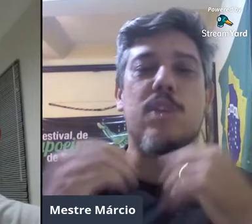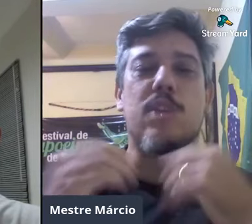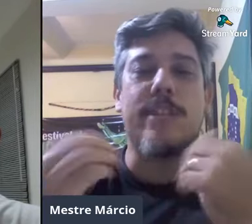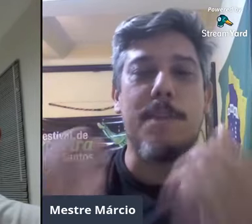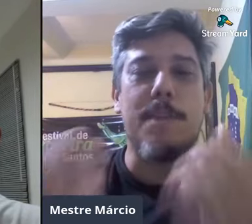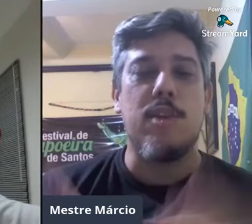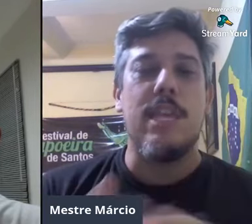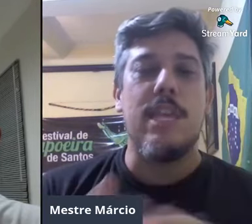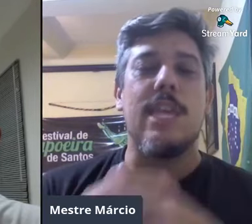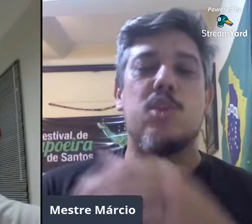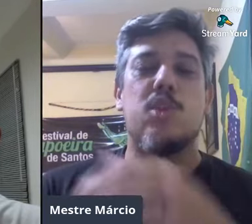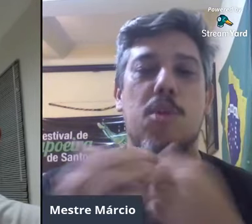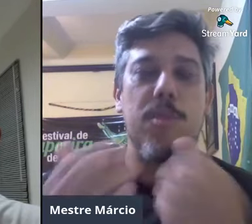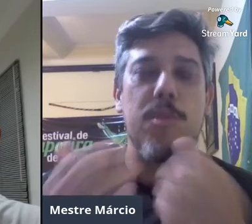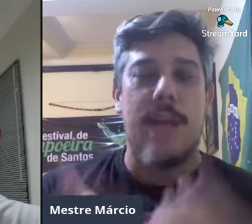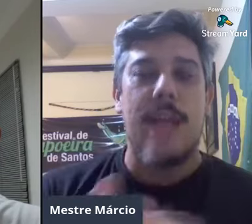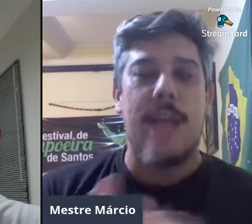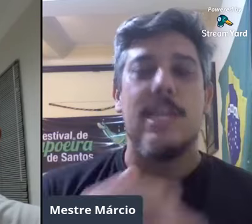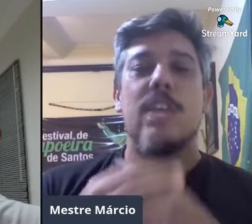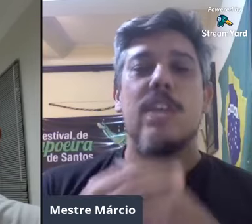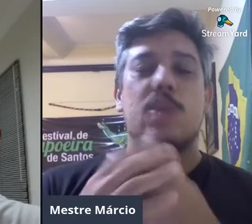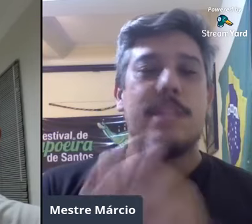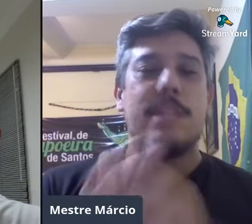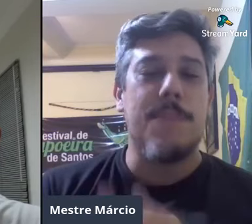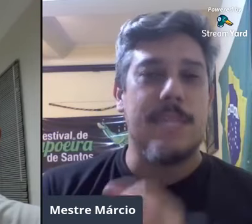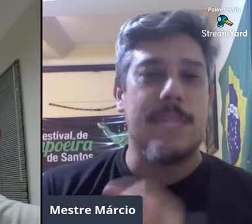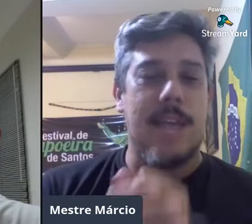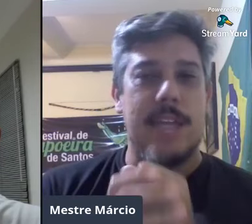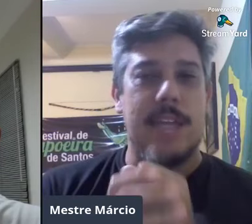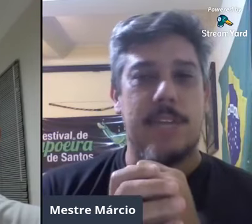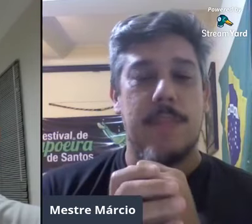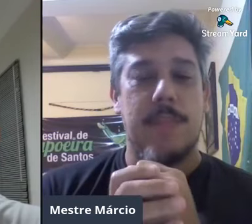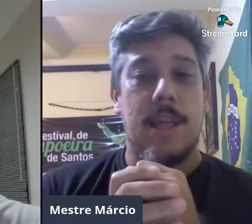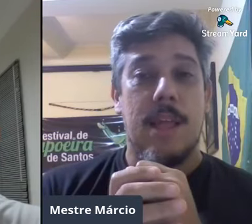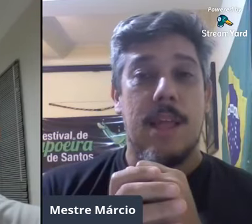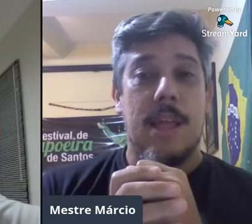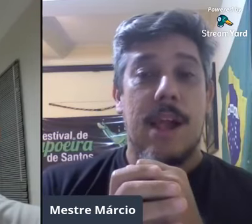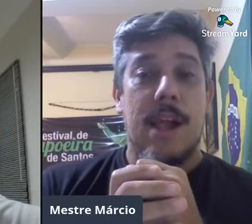toda a sua sabedoria, sua humildade, sua simplicidade,